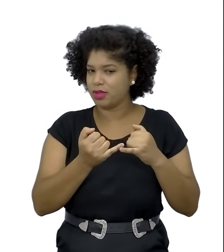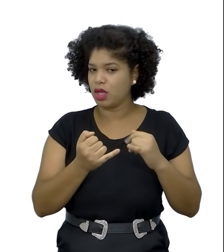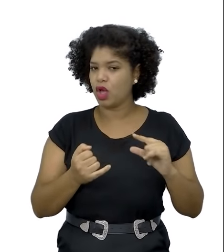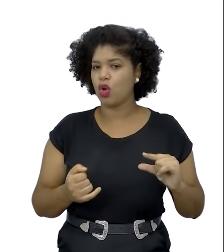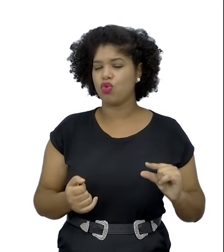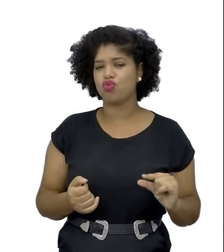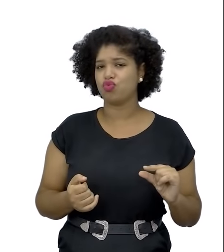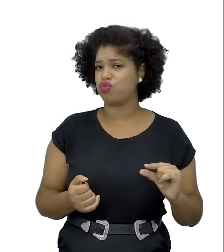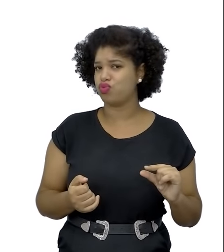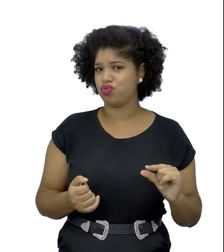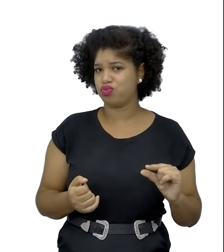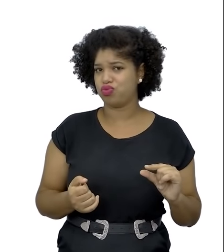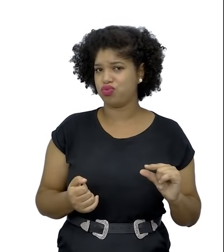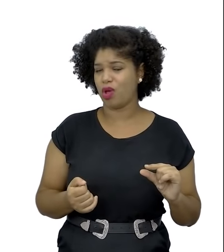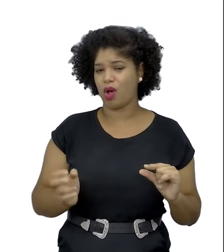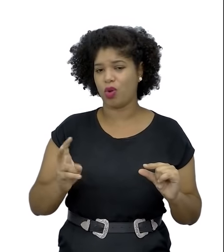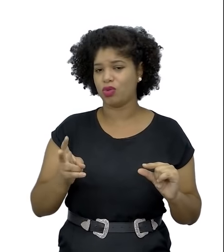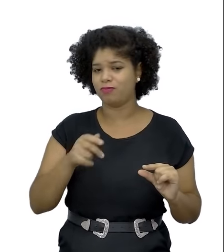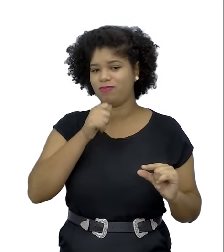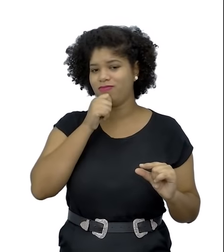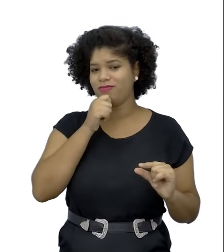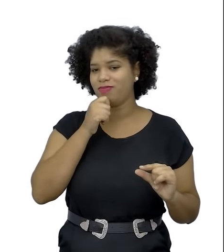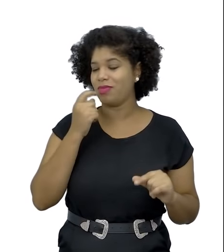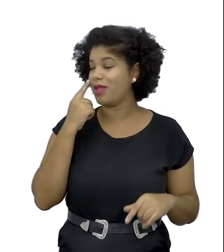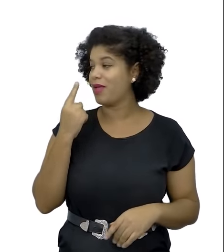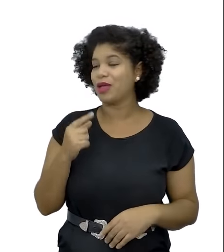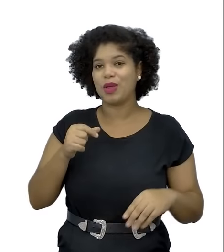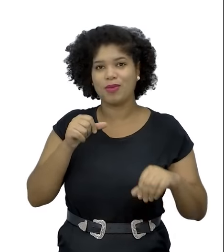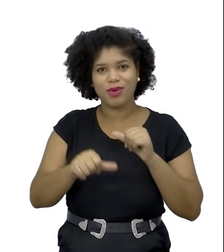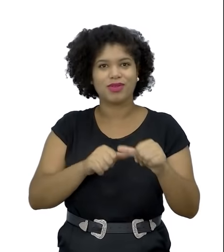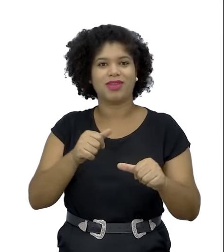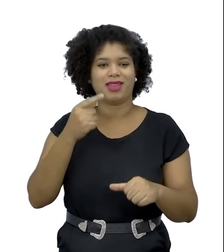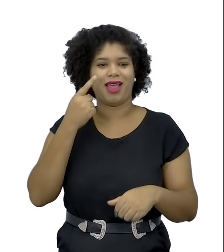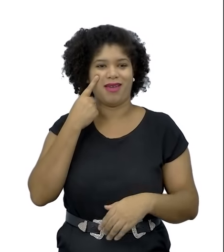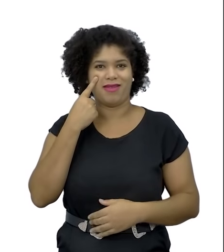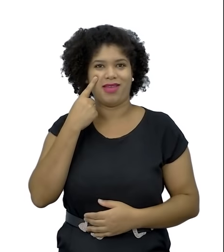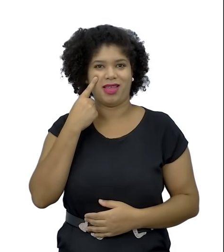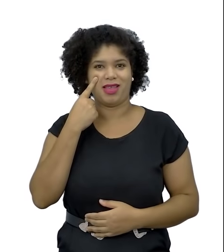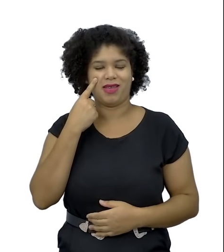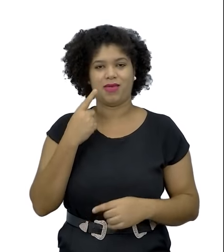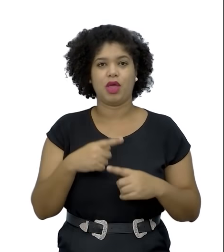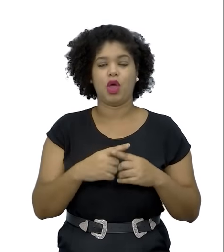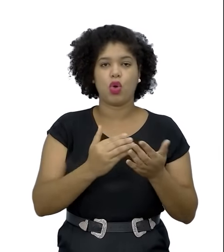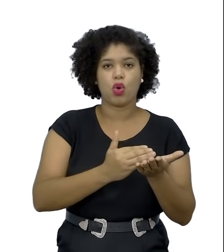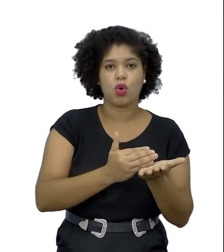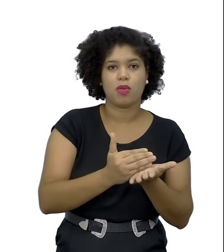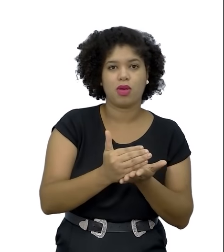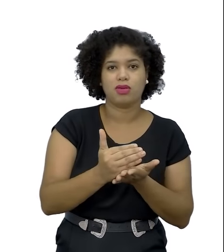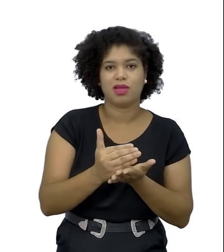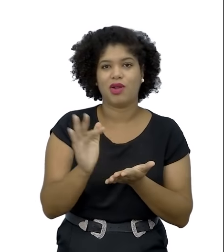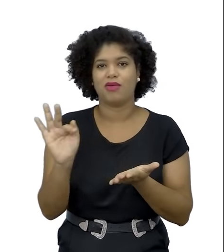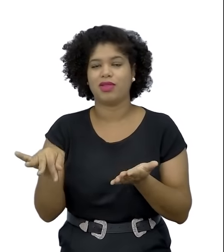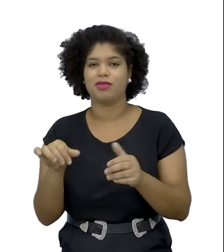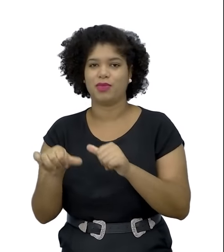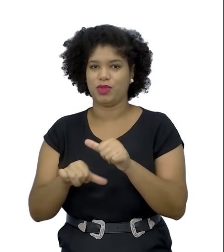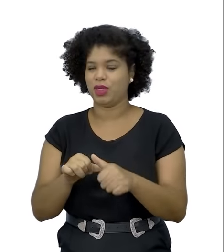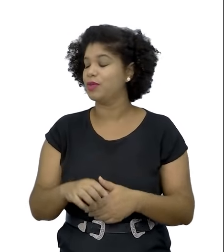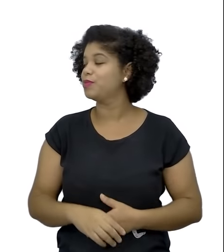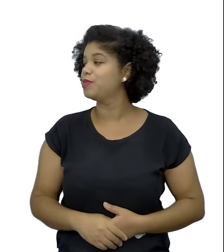quantidade menor ao final, ou seja, houve uma mudança do estado inicial para o estado final. Paulo